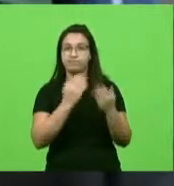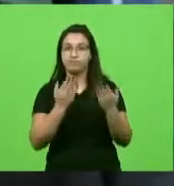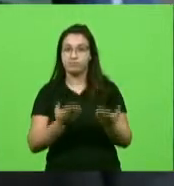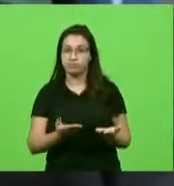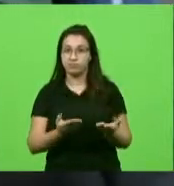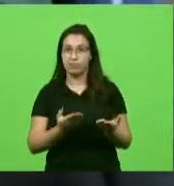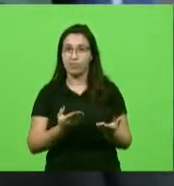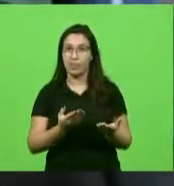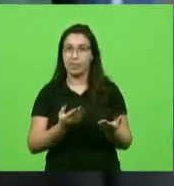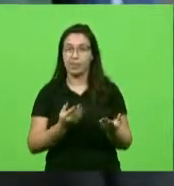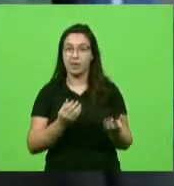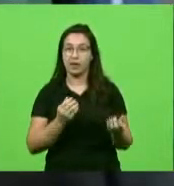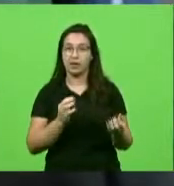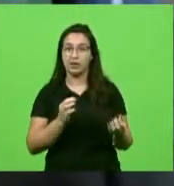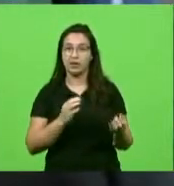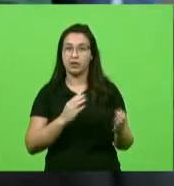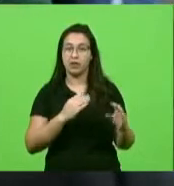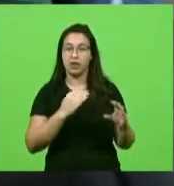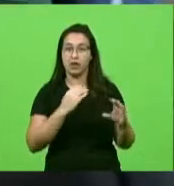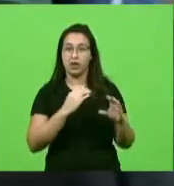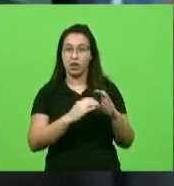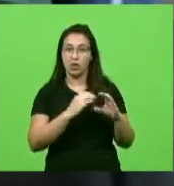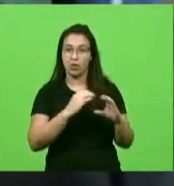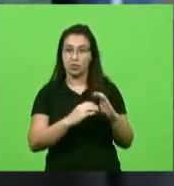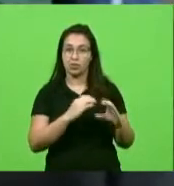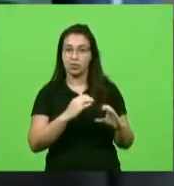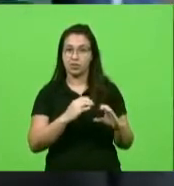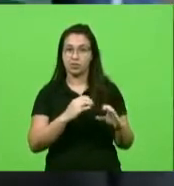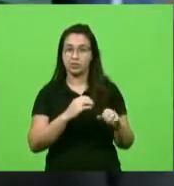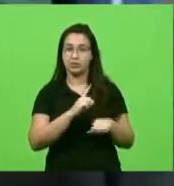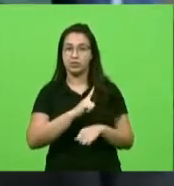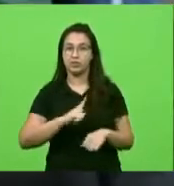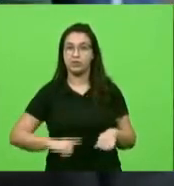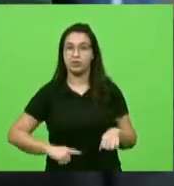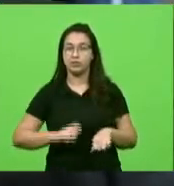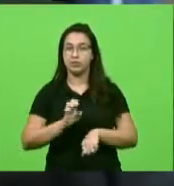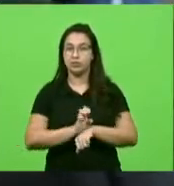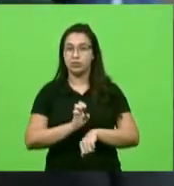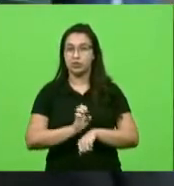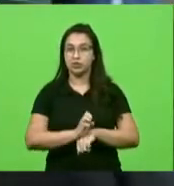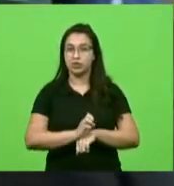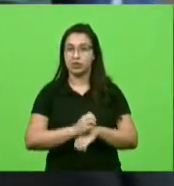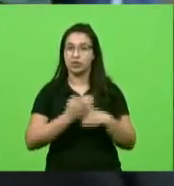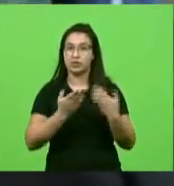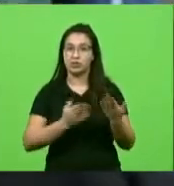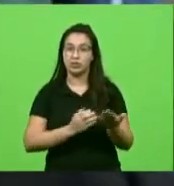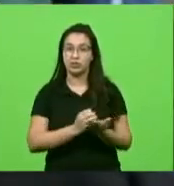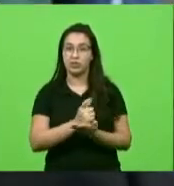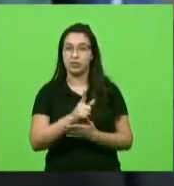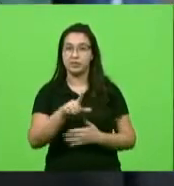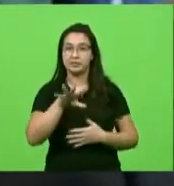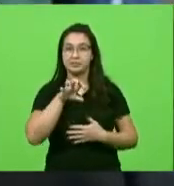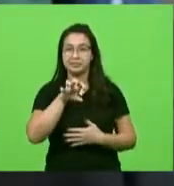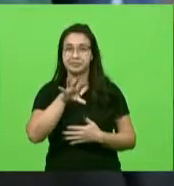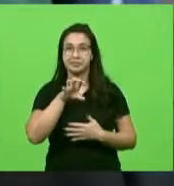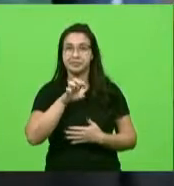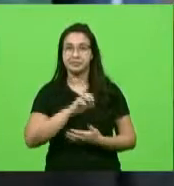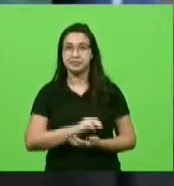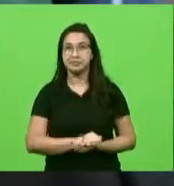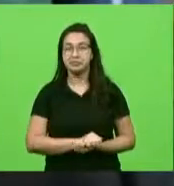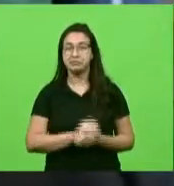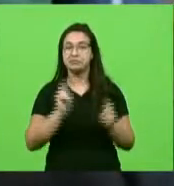com o governo do Estado, com o governador do Estado, em relação à compra dos respiradores e suas condutas. Abro